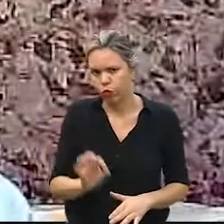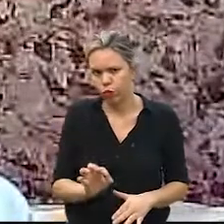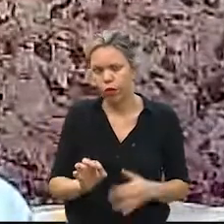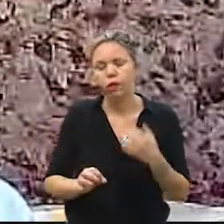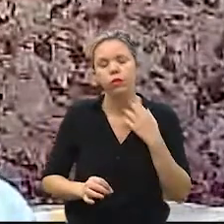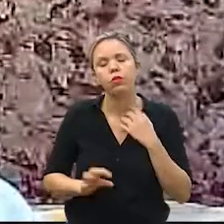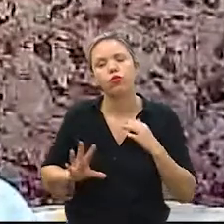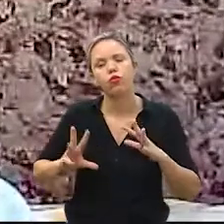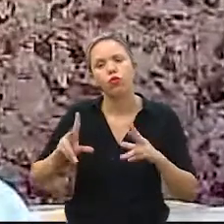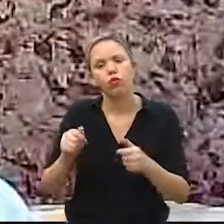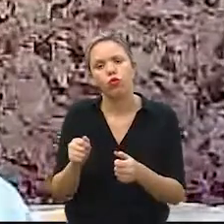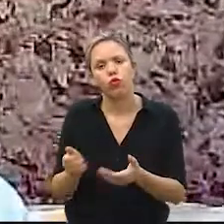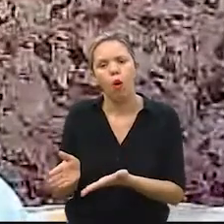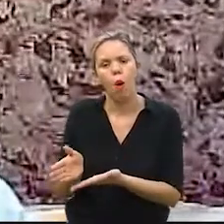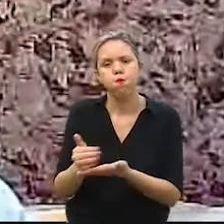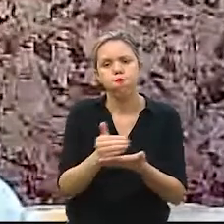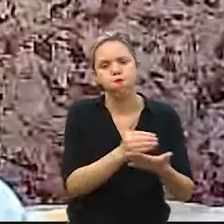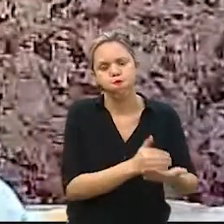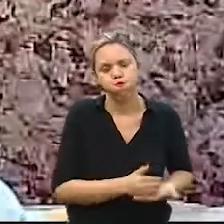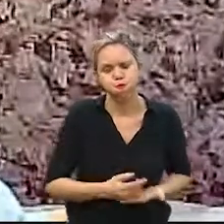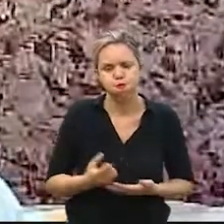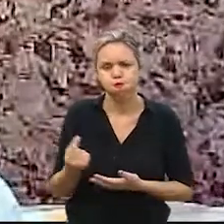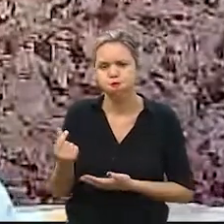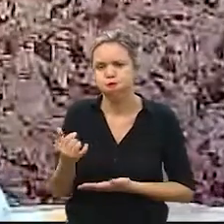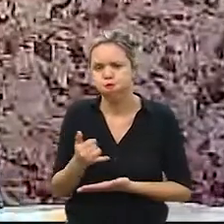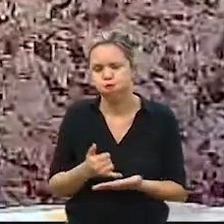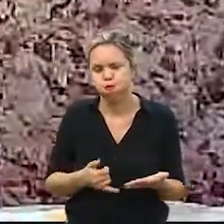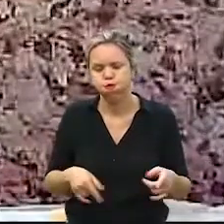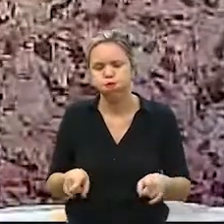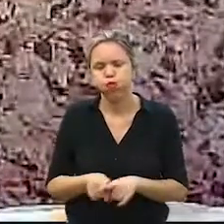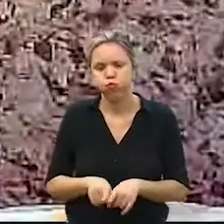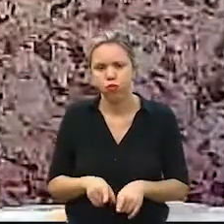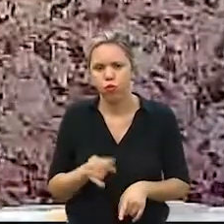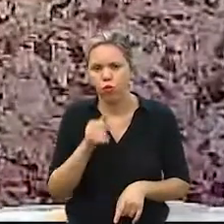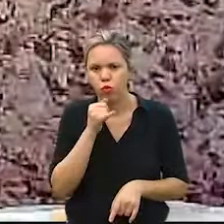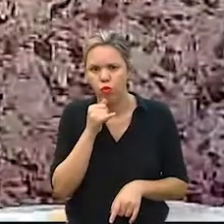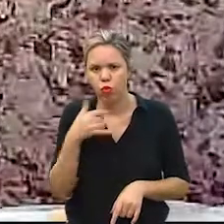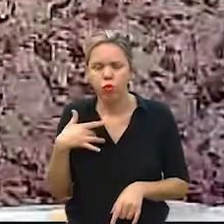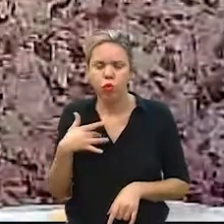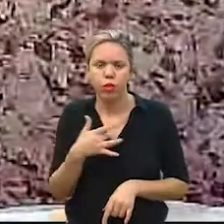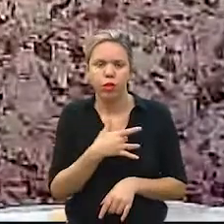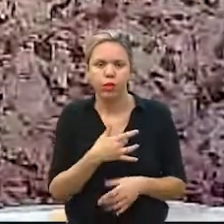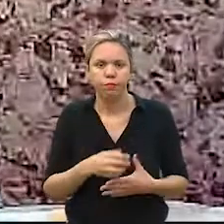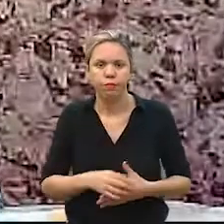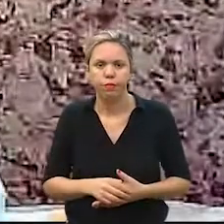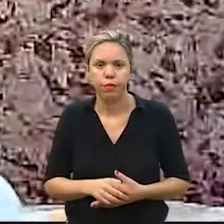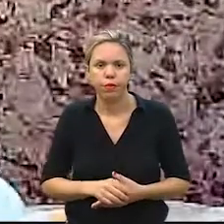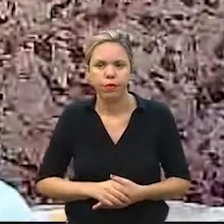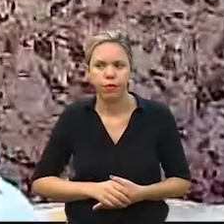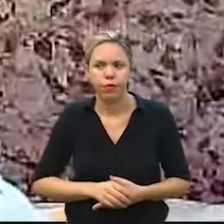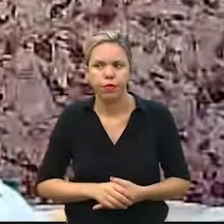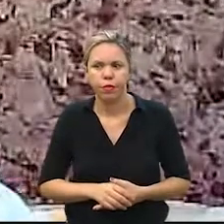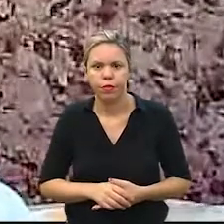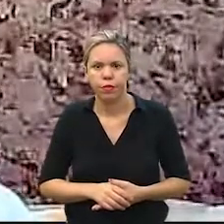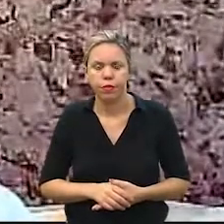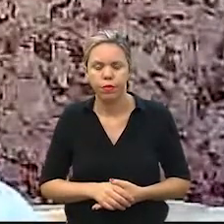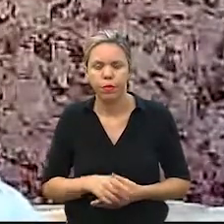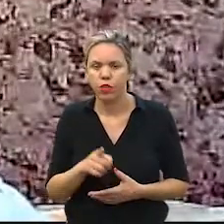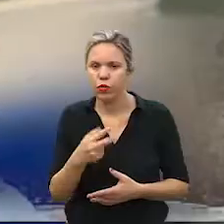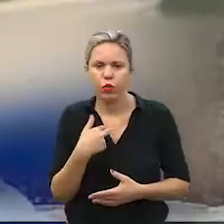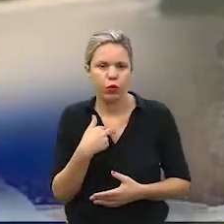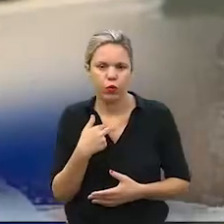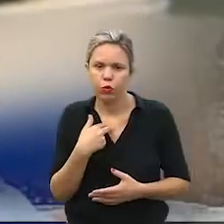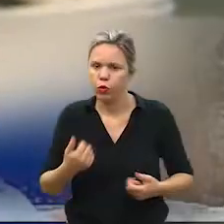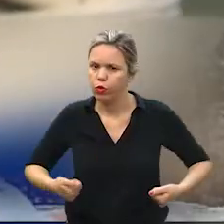18% de tudo que se arrecada também tem que ser colocado em saúde, que você não